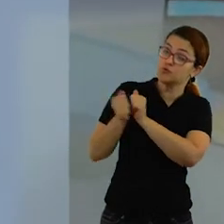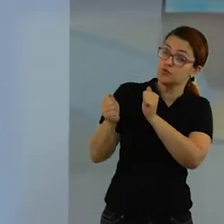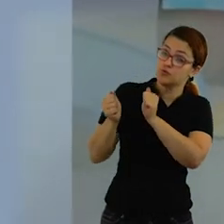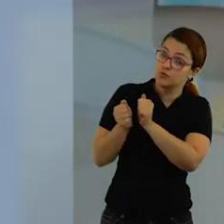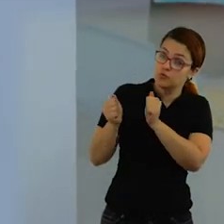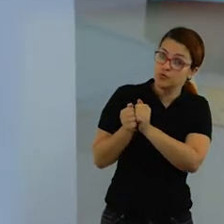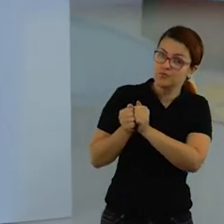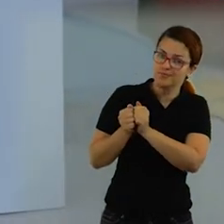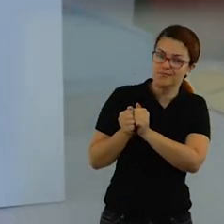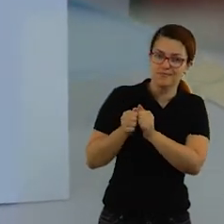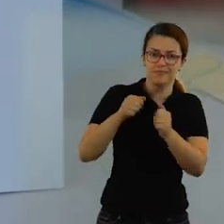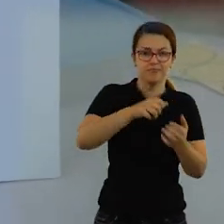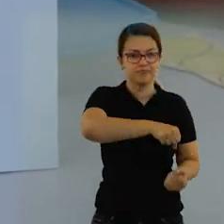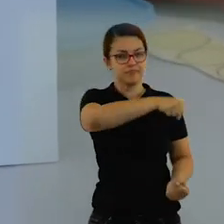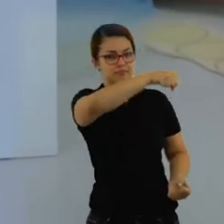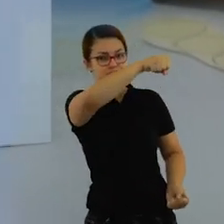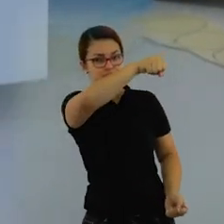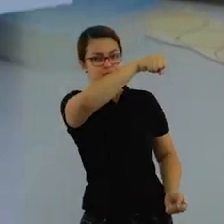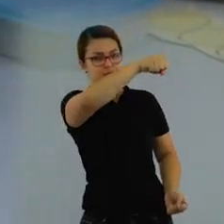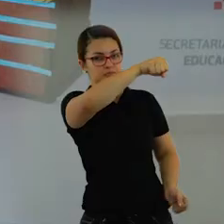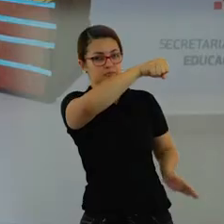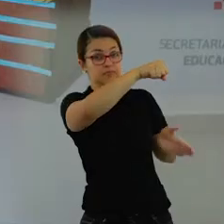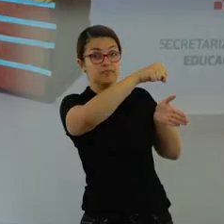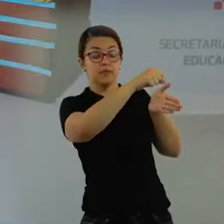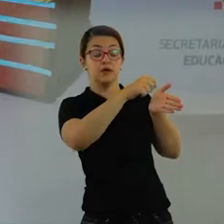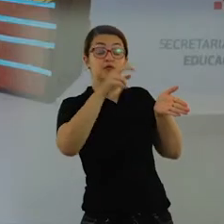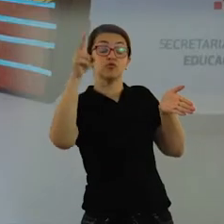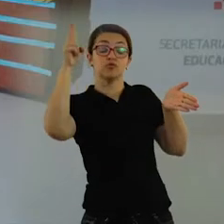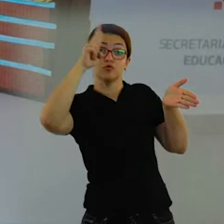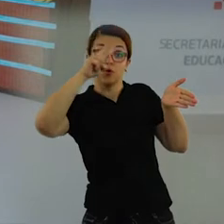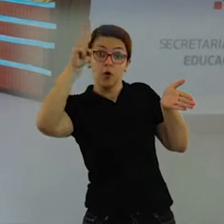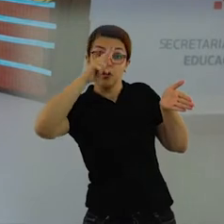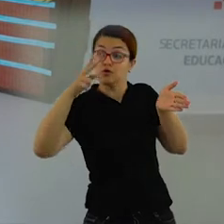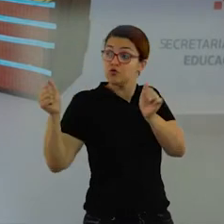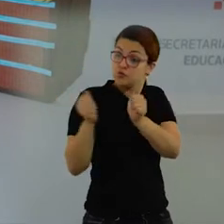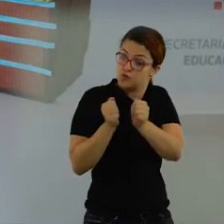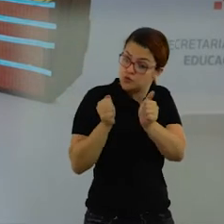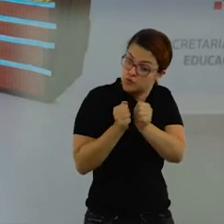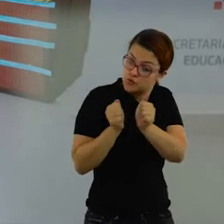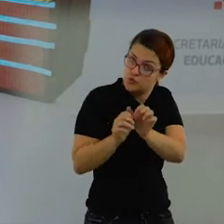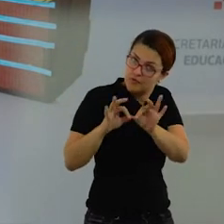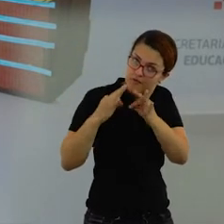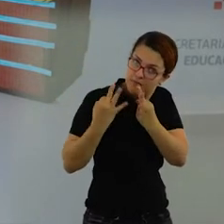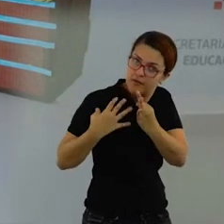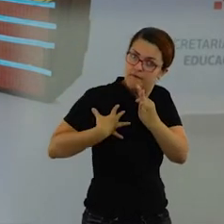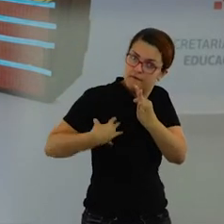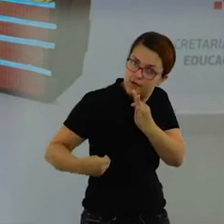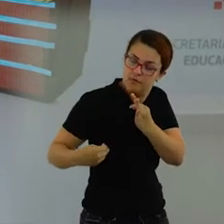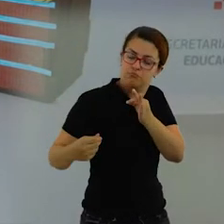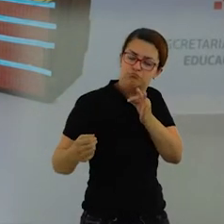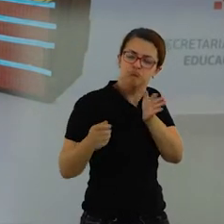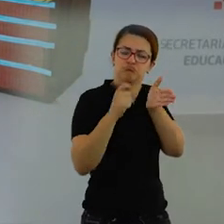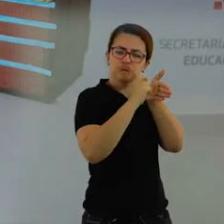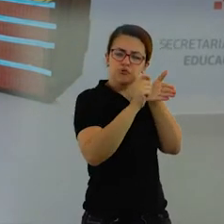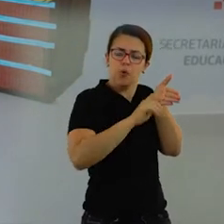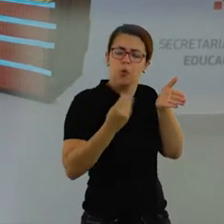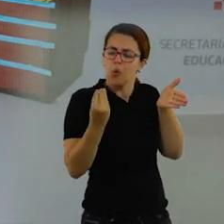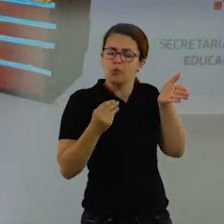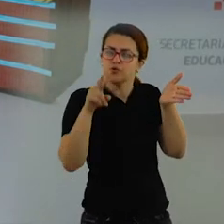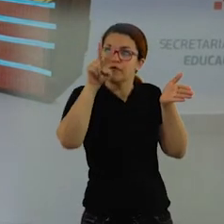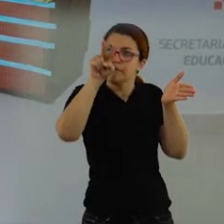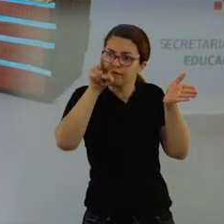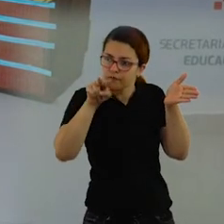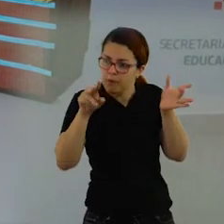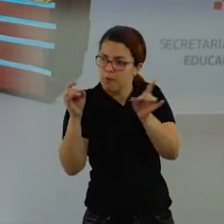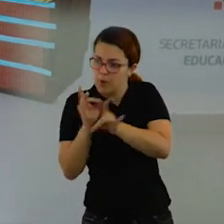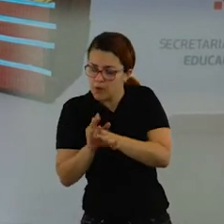tá? Vocês, a galinha do vizinho, então vocês vão escrever, escreve junto com as crianças. Como elas já memorizaram,